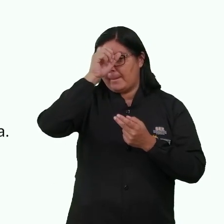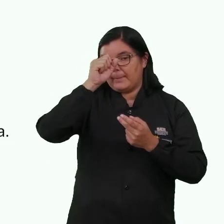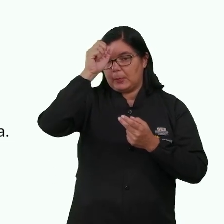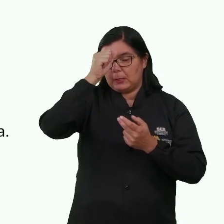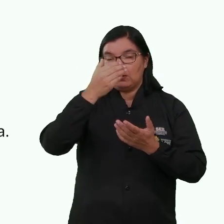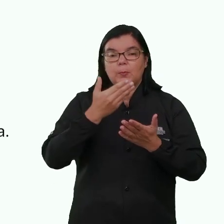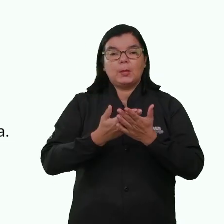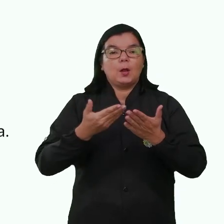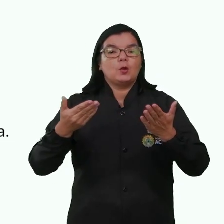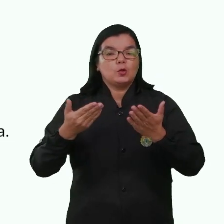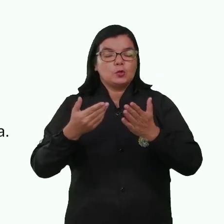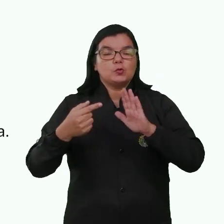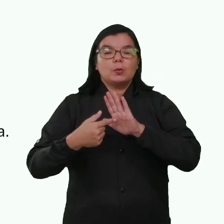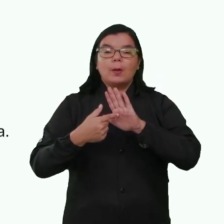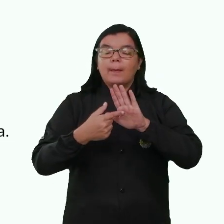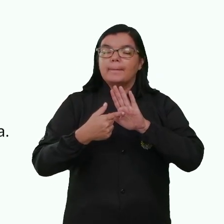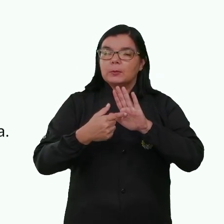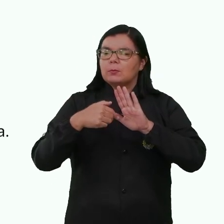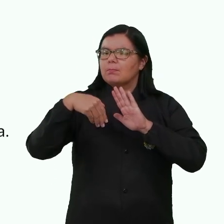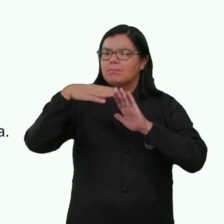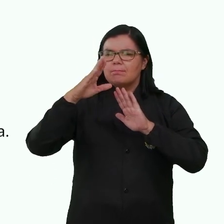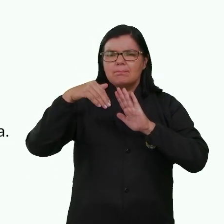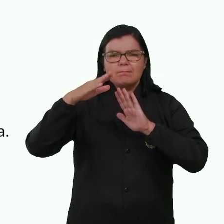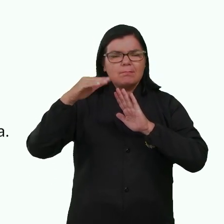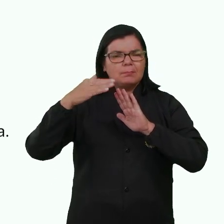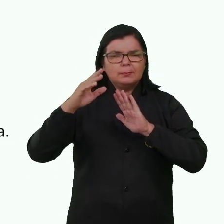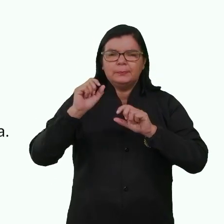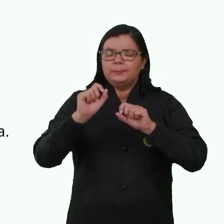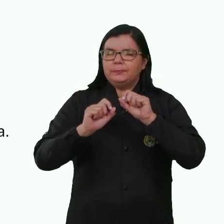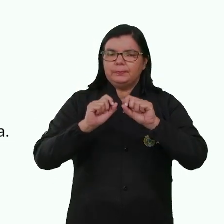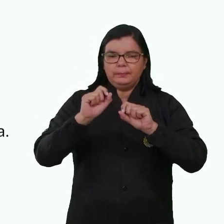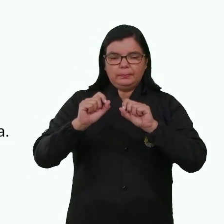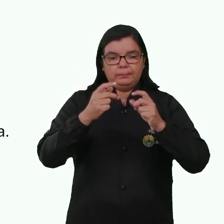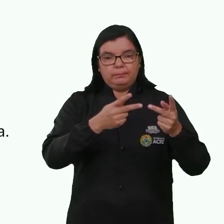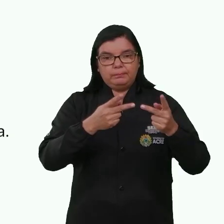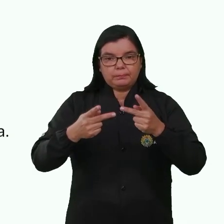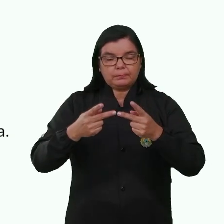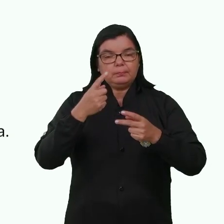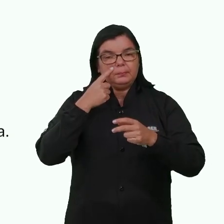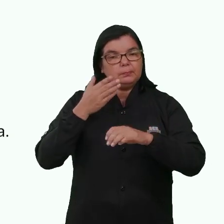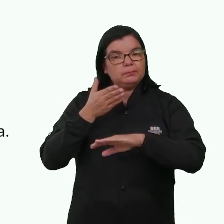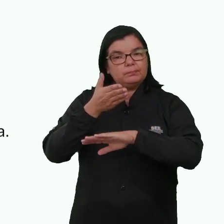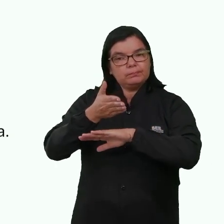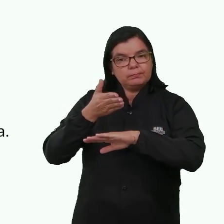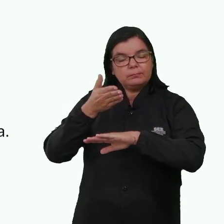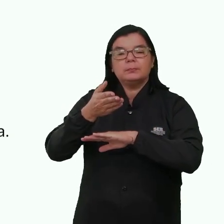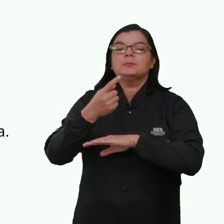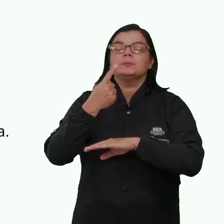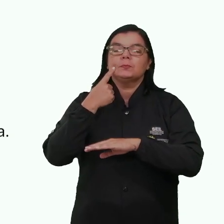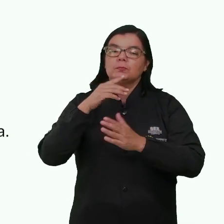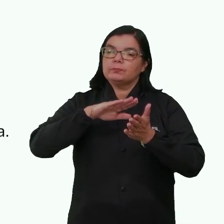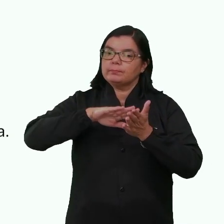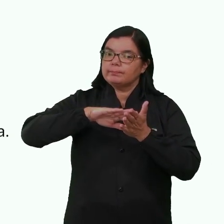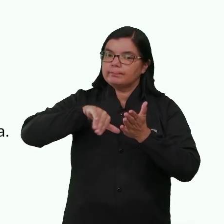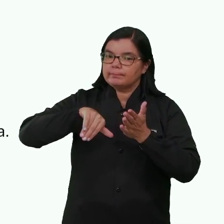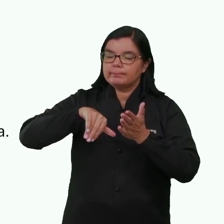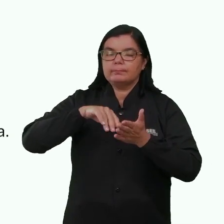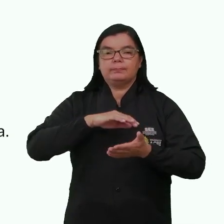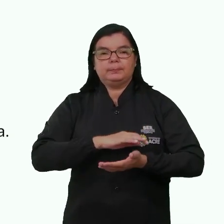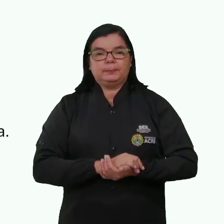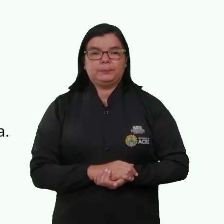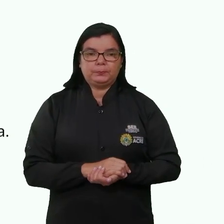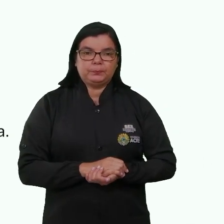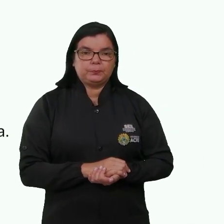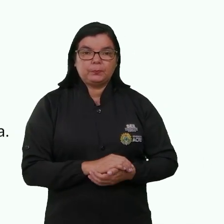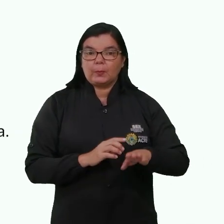aula de hoje que eles representam muito mais que um atrativo turístico, logo podemos desconsiderar a